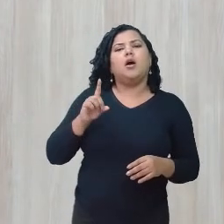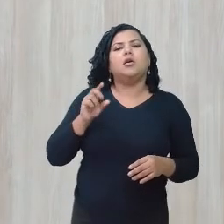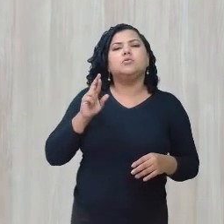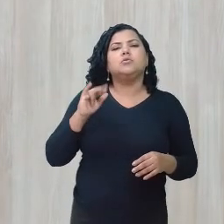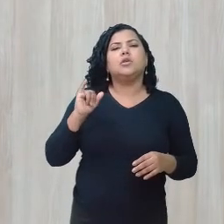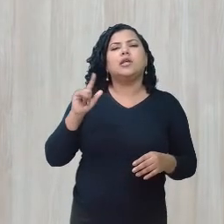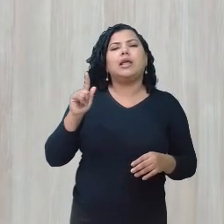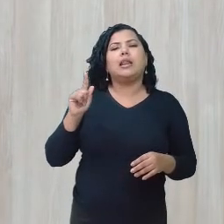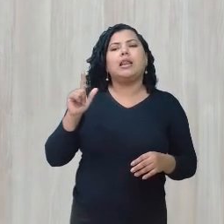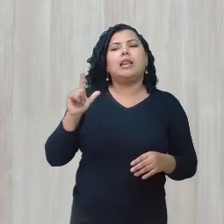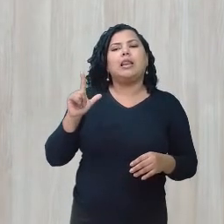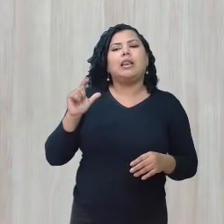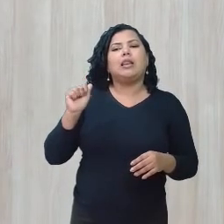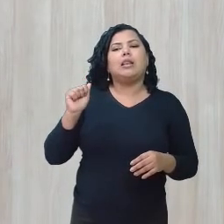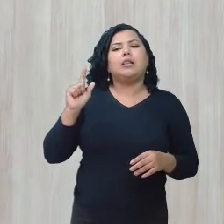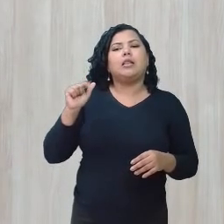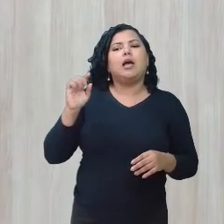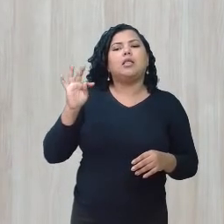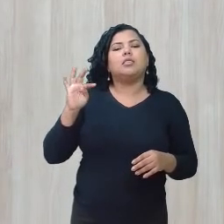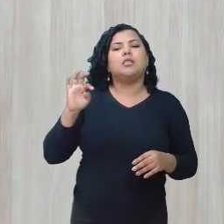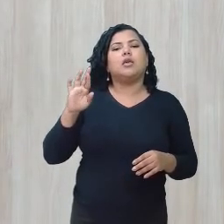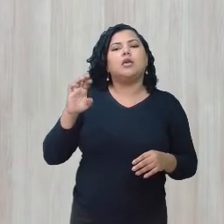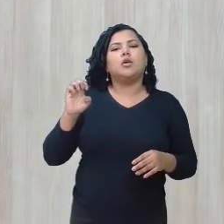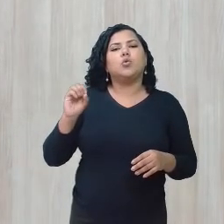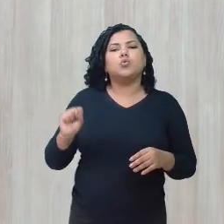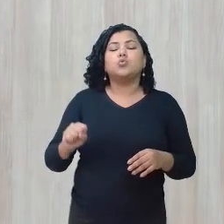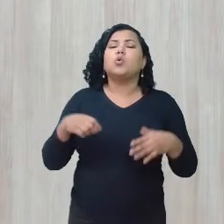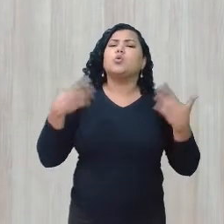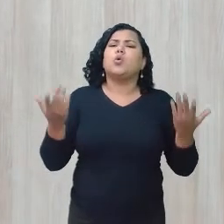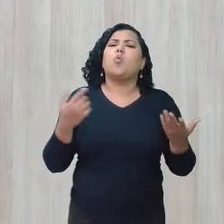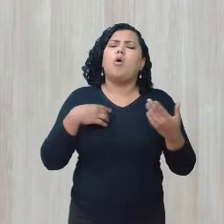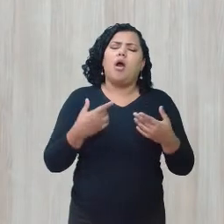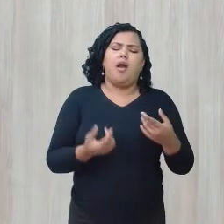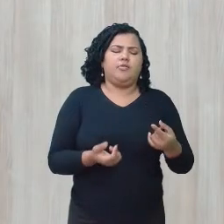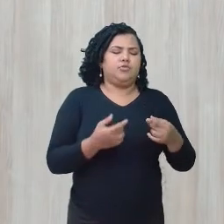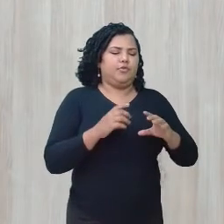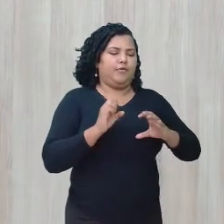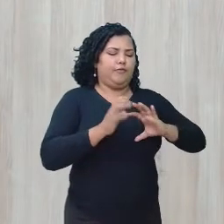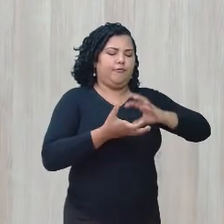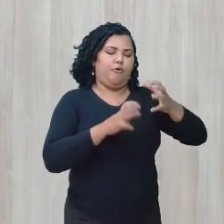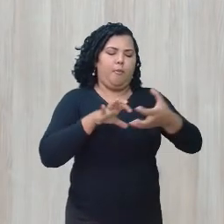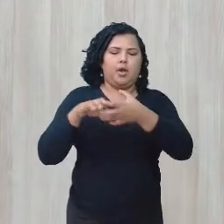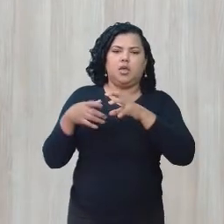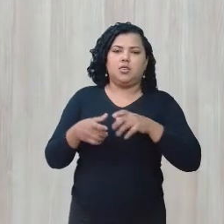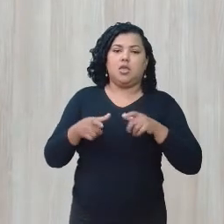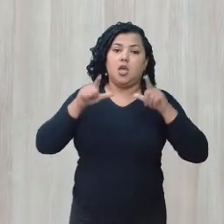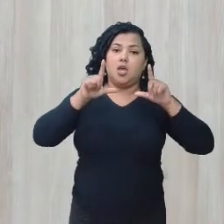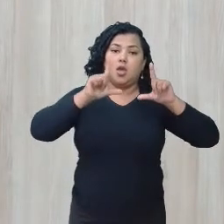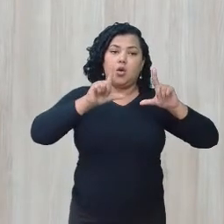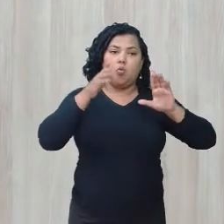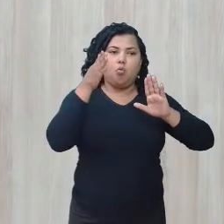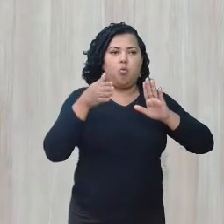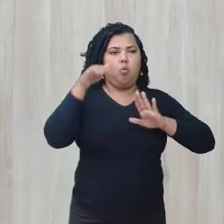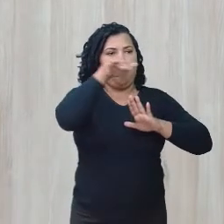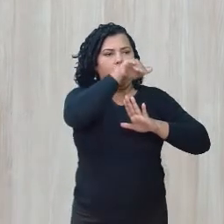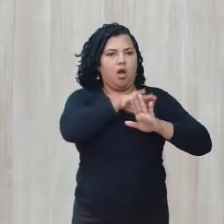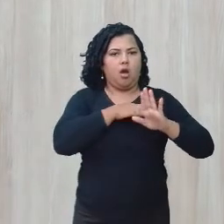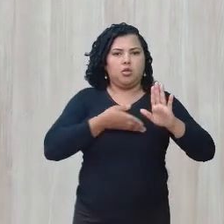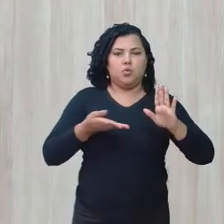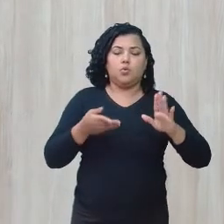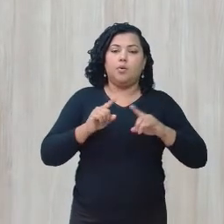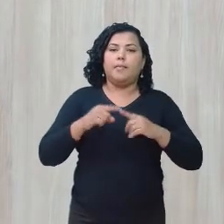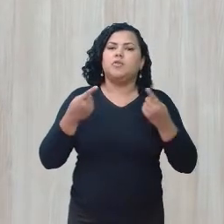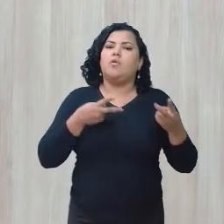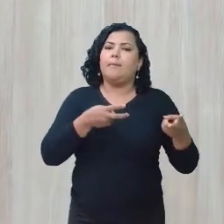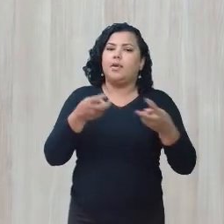poxa, o que é que tem de tanto para se estudar em figuras que têm 4 lados, que são os quadriláteros? Mas a gente vai ver que a